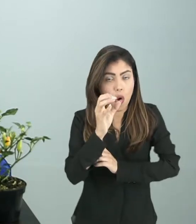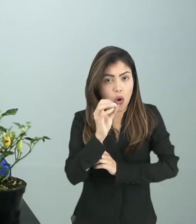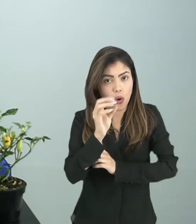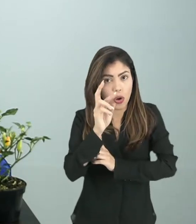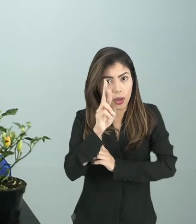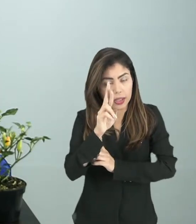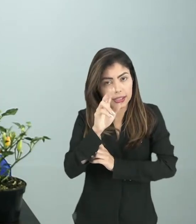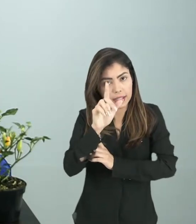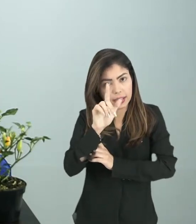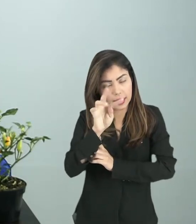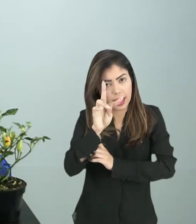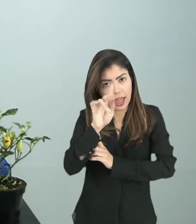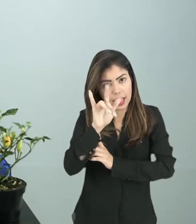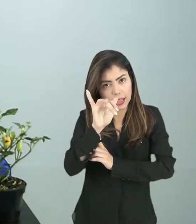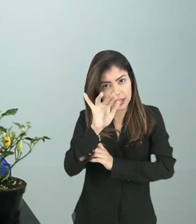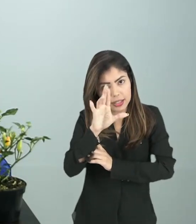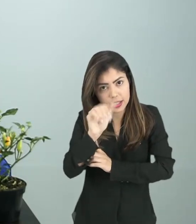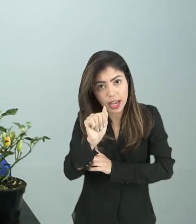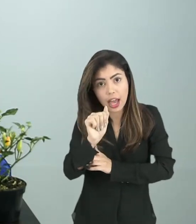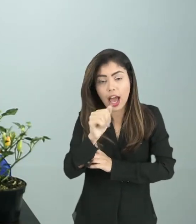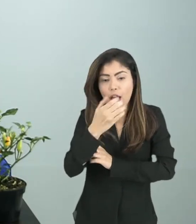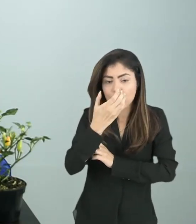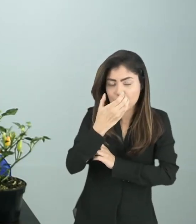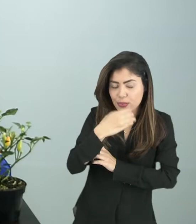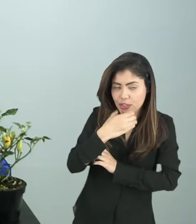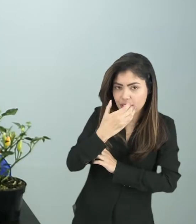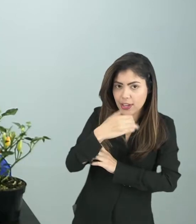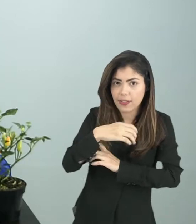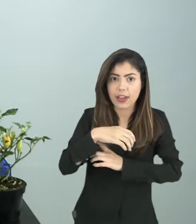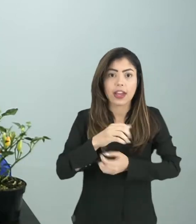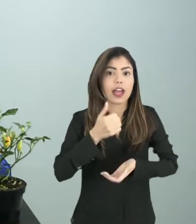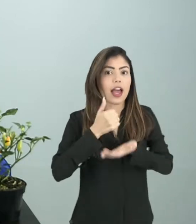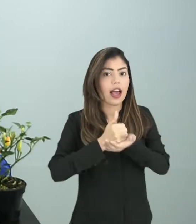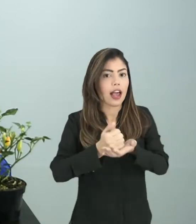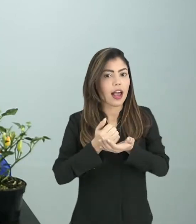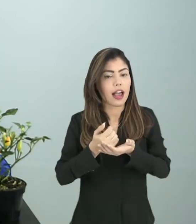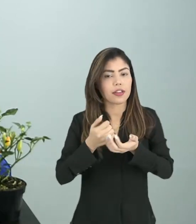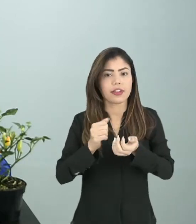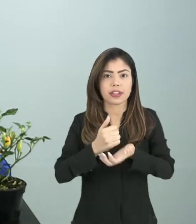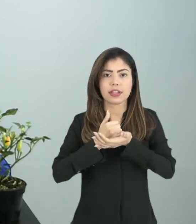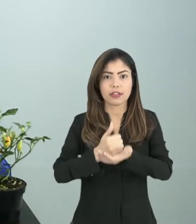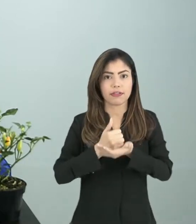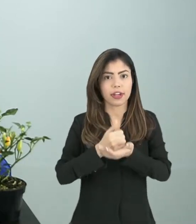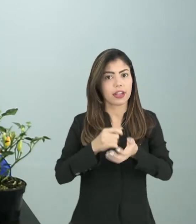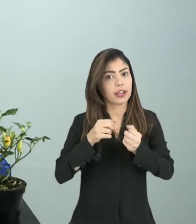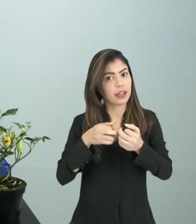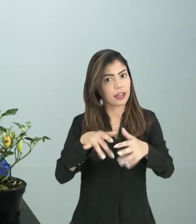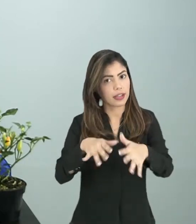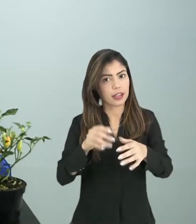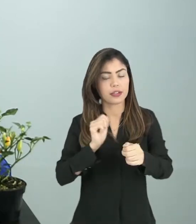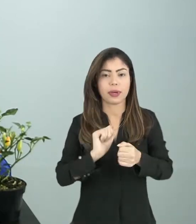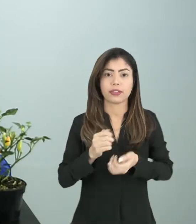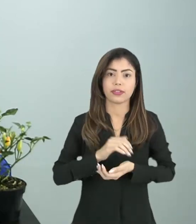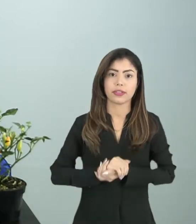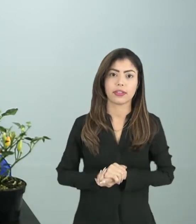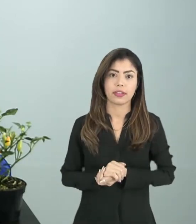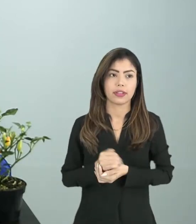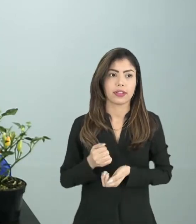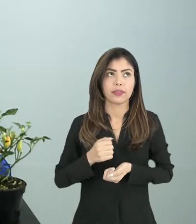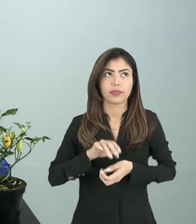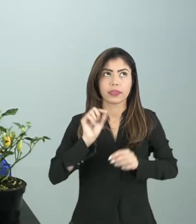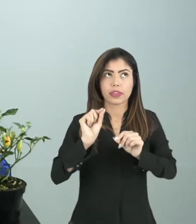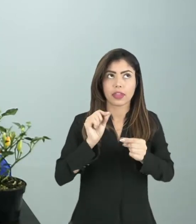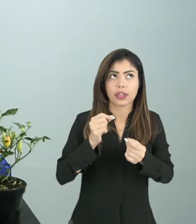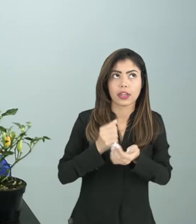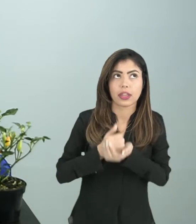as ornamentais, as frutíferas e as medicinais. E a gente sabe, já aprendeu, que as plantas elas